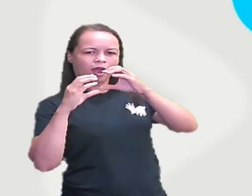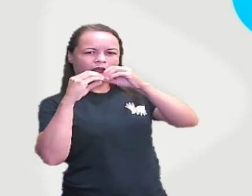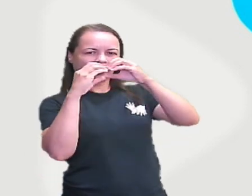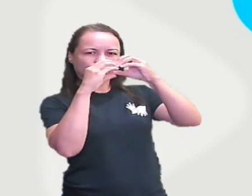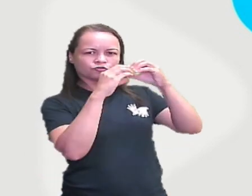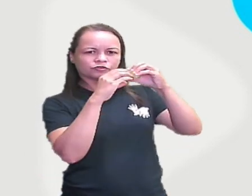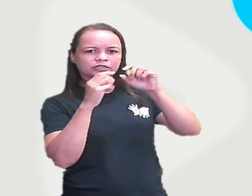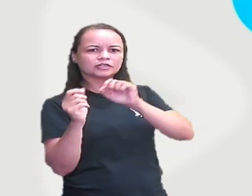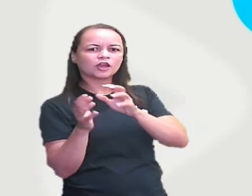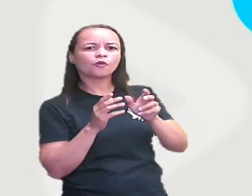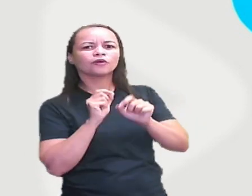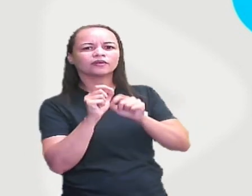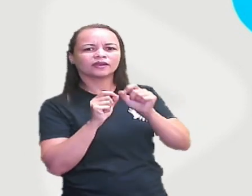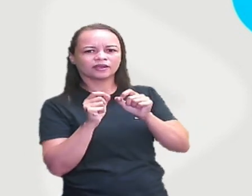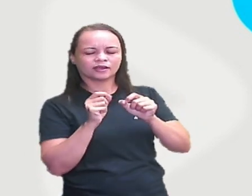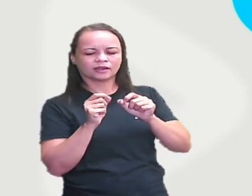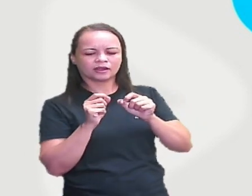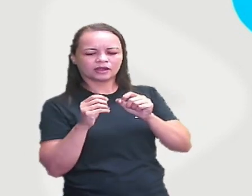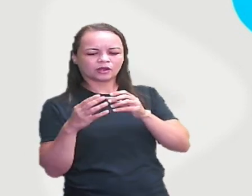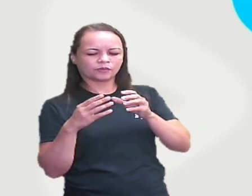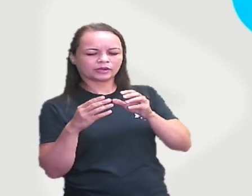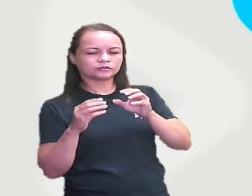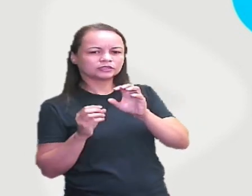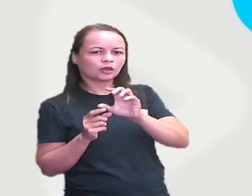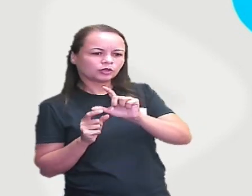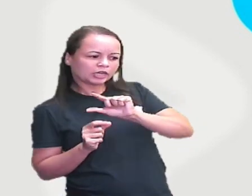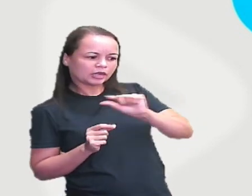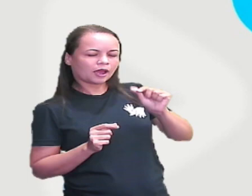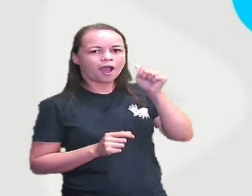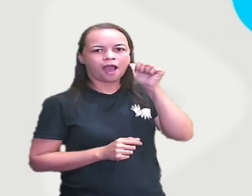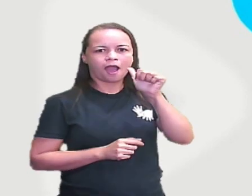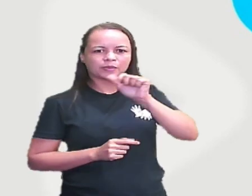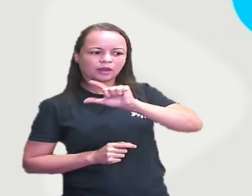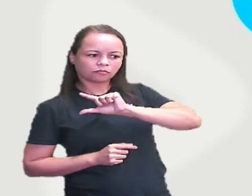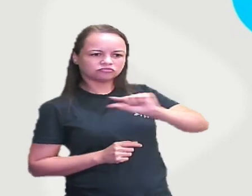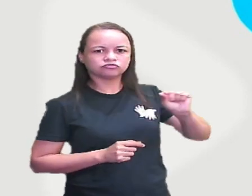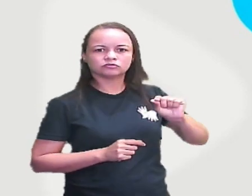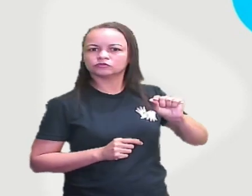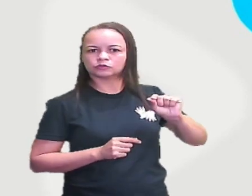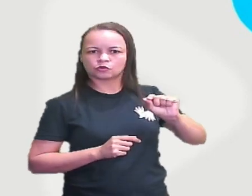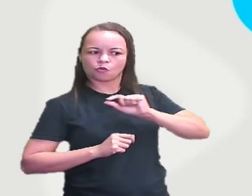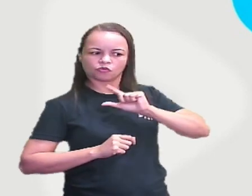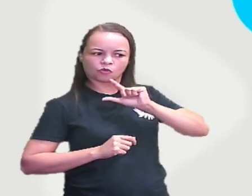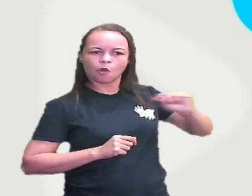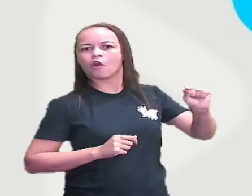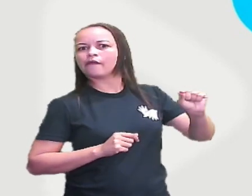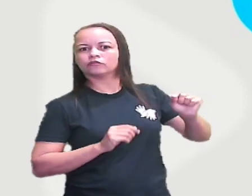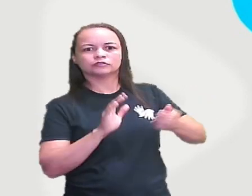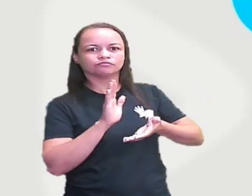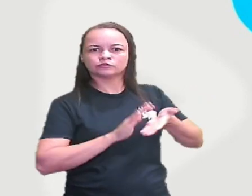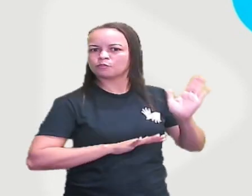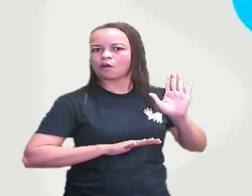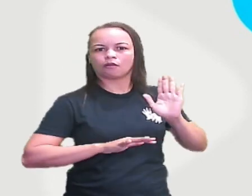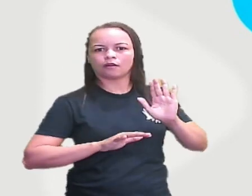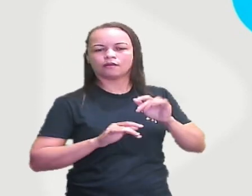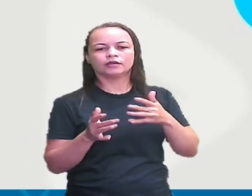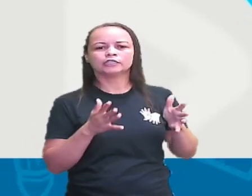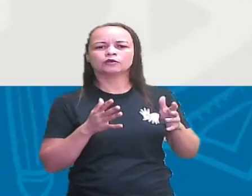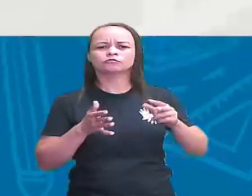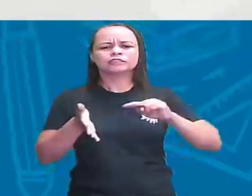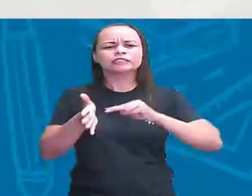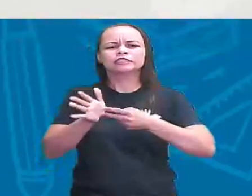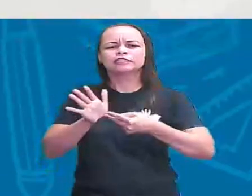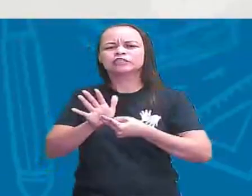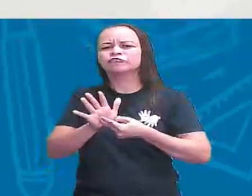um sinal, né, das HQs, em que a menina correu, né, correu dele, foi embora. O que significa,